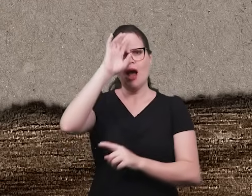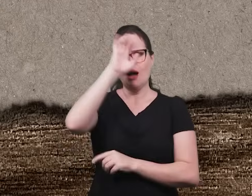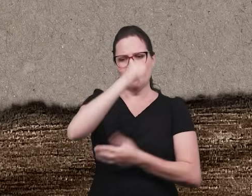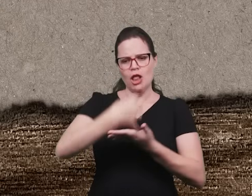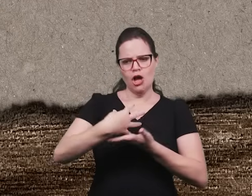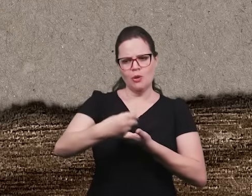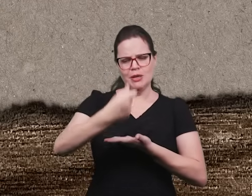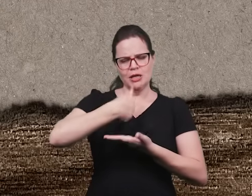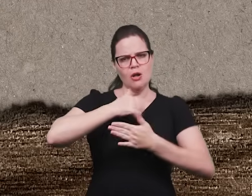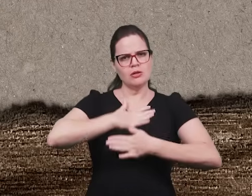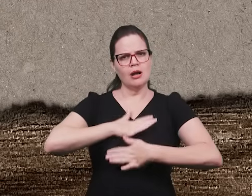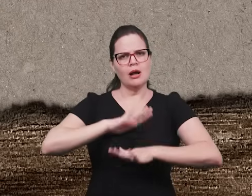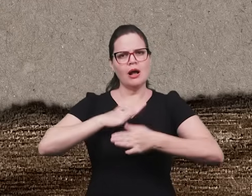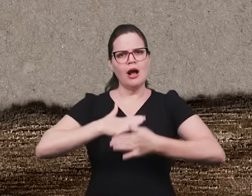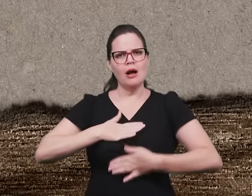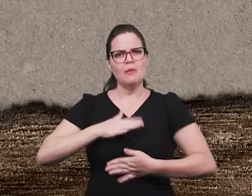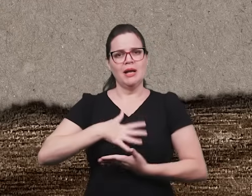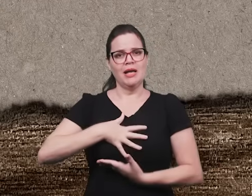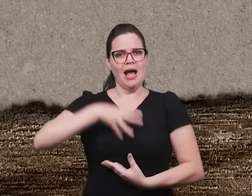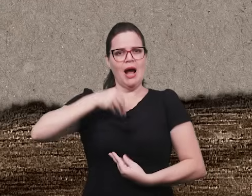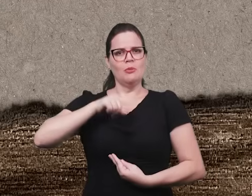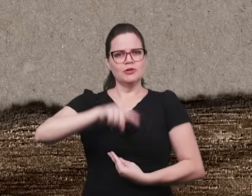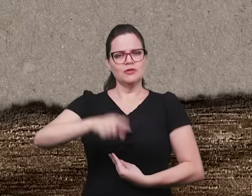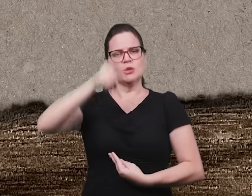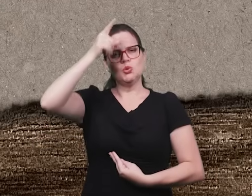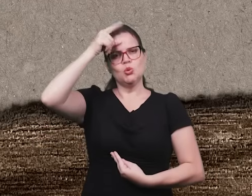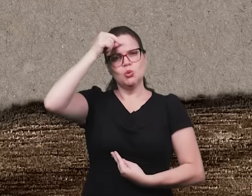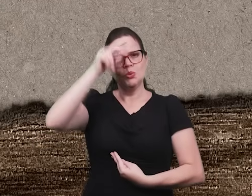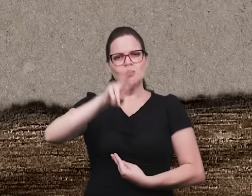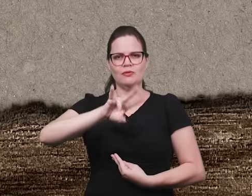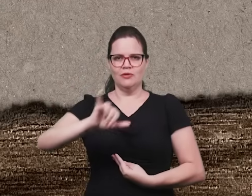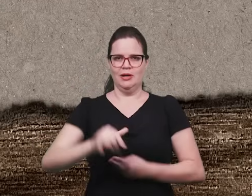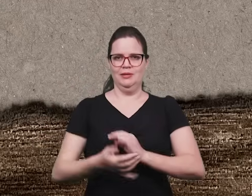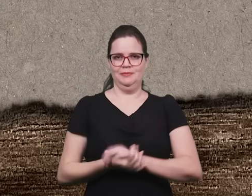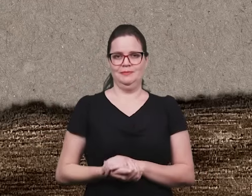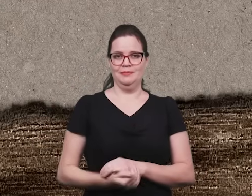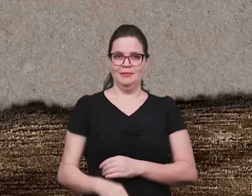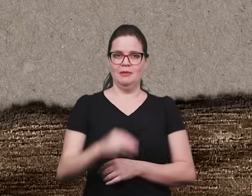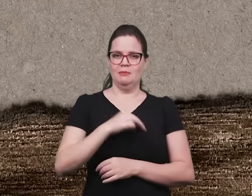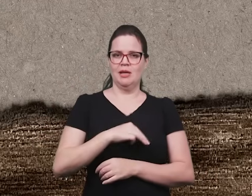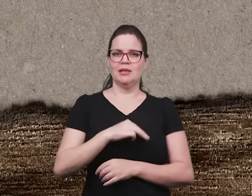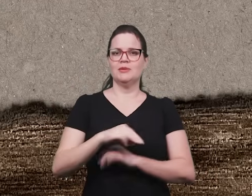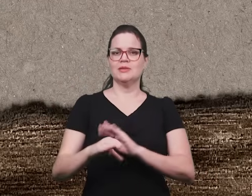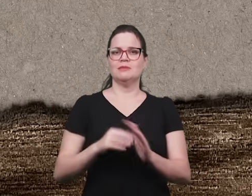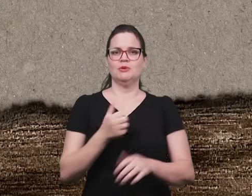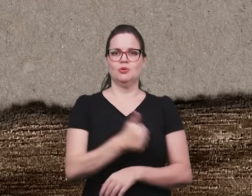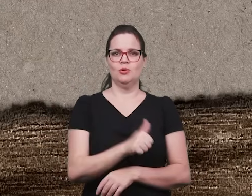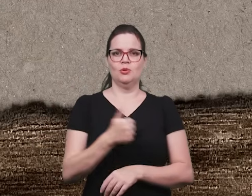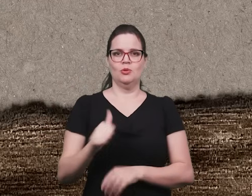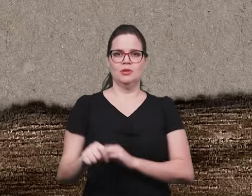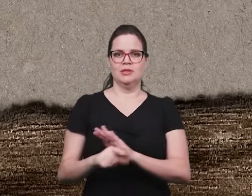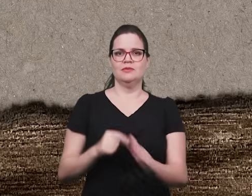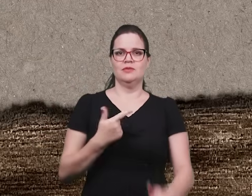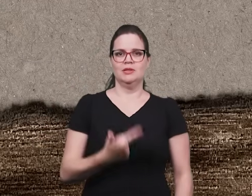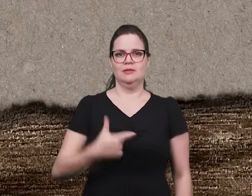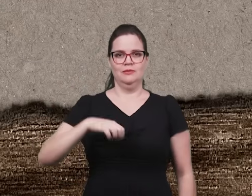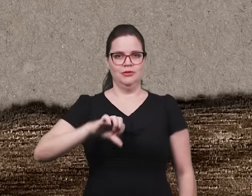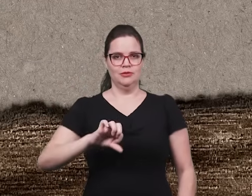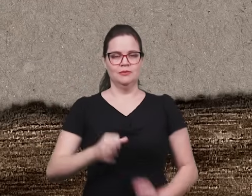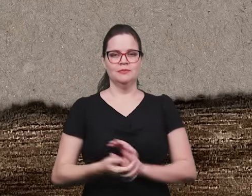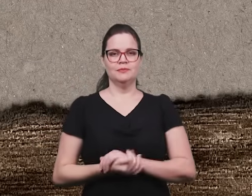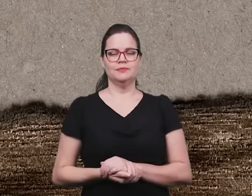e encontrareis descanso para as vossas almas. Mateus capítulo 11, versículo